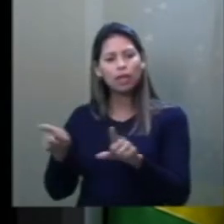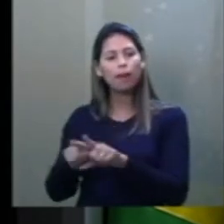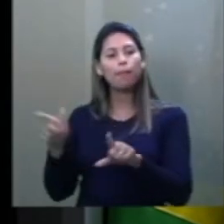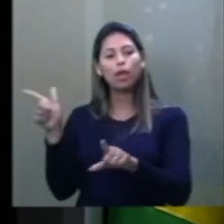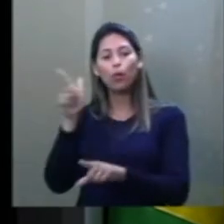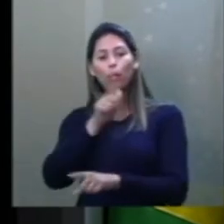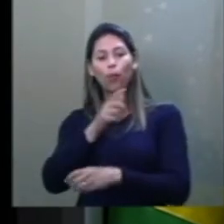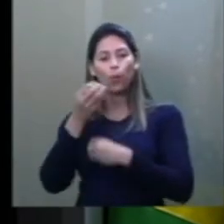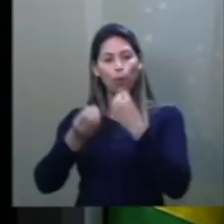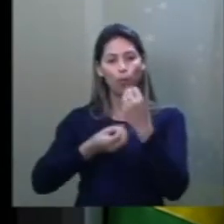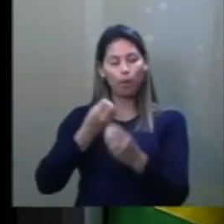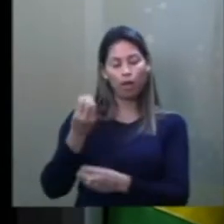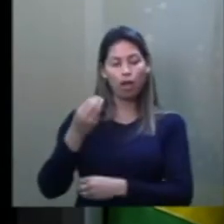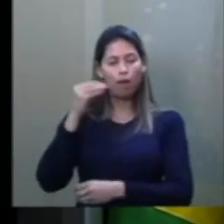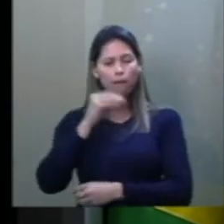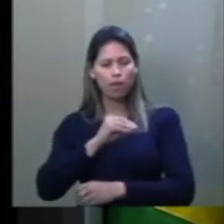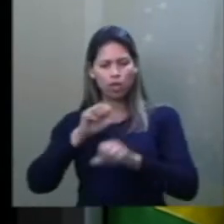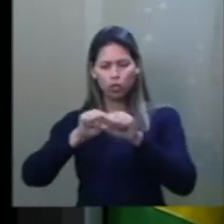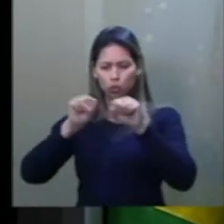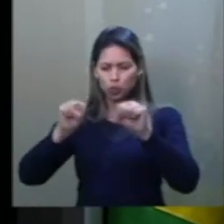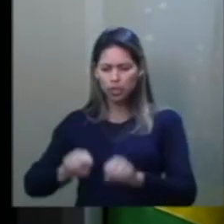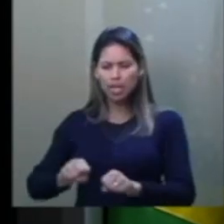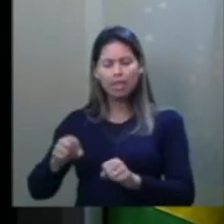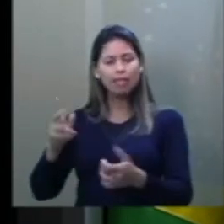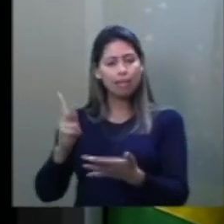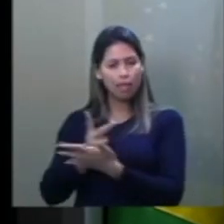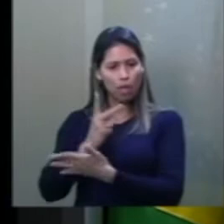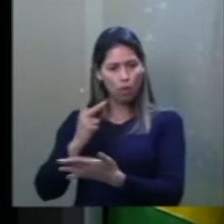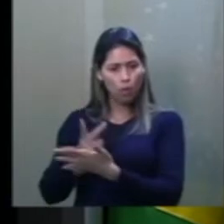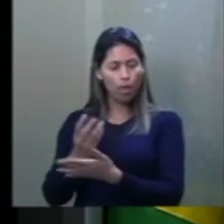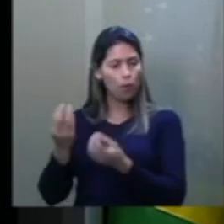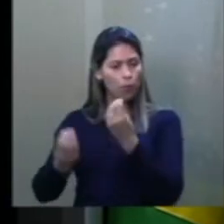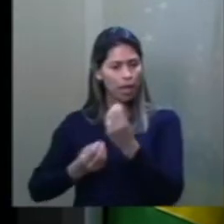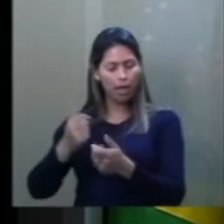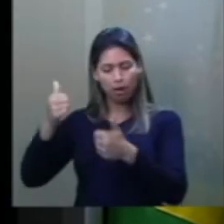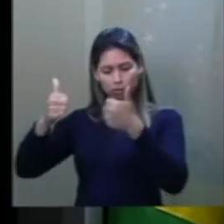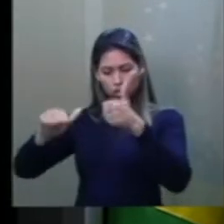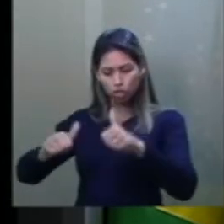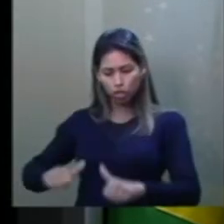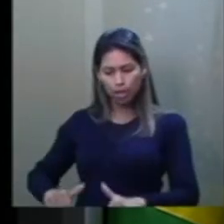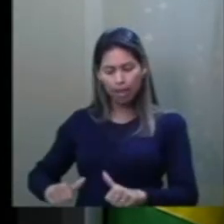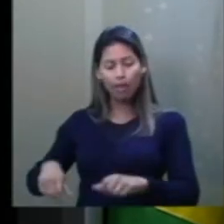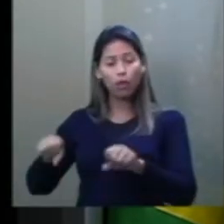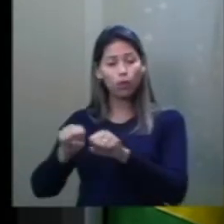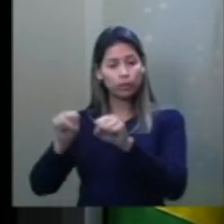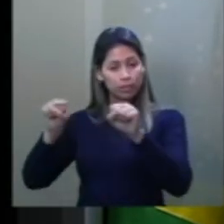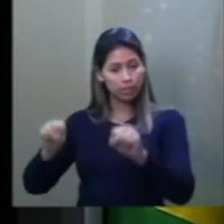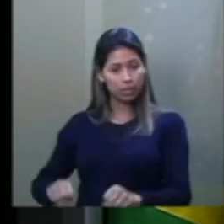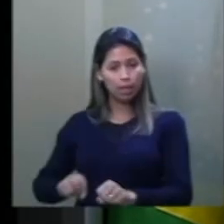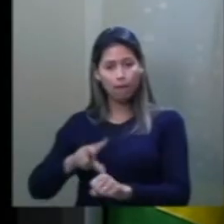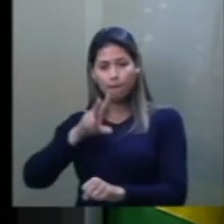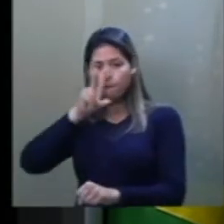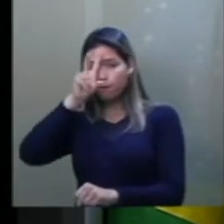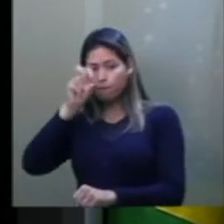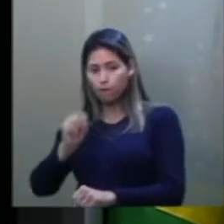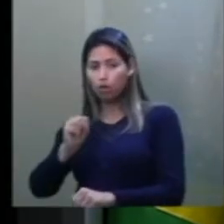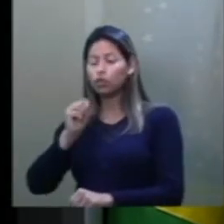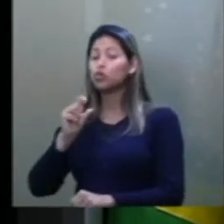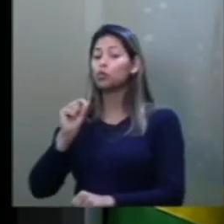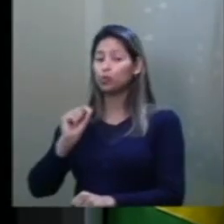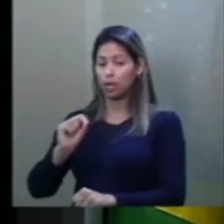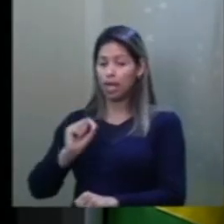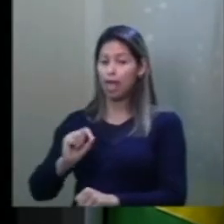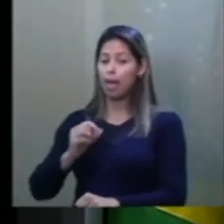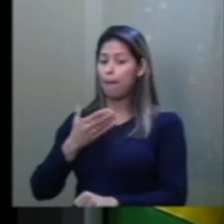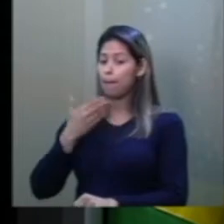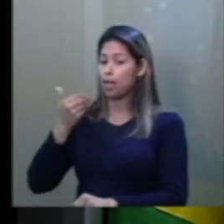sistema, cometeu um erro grosseiro de avaliação. O sistema ficou ainda mais forte, buscou se aprimorar e